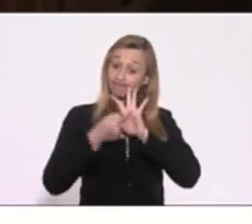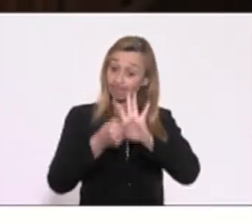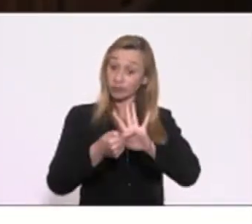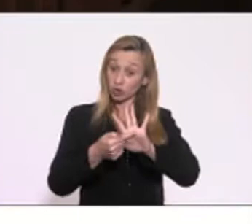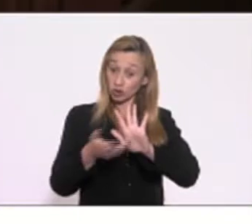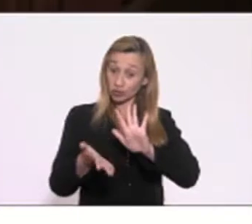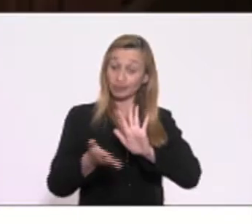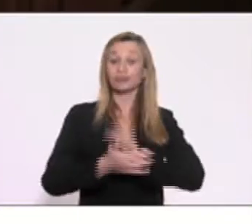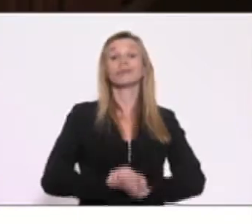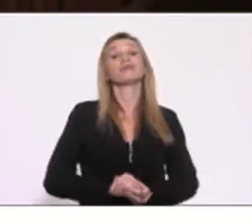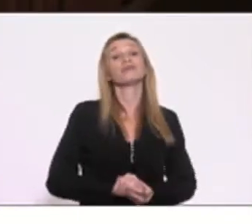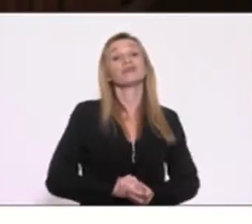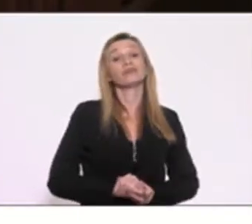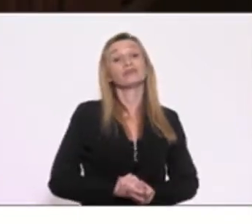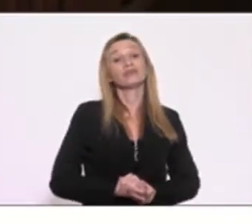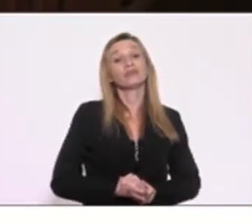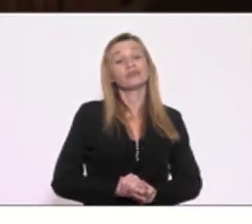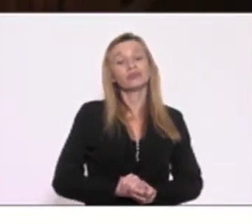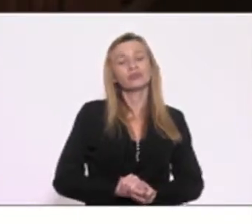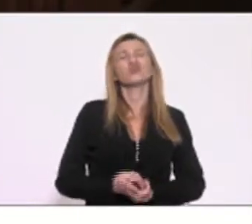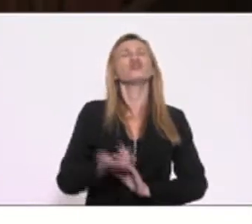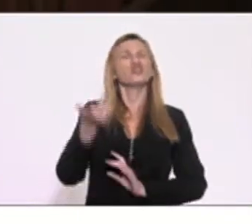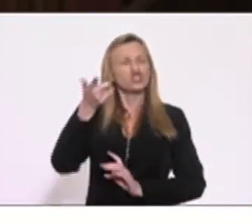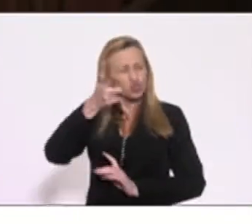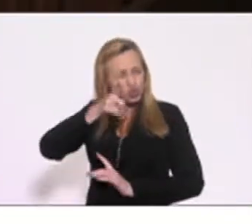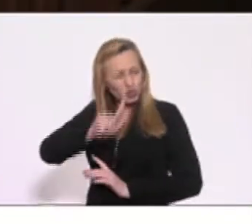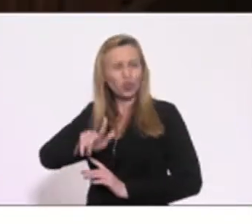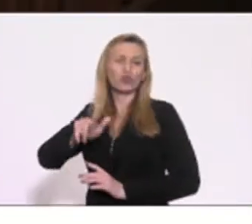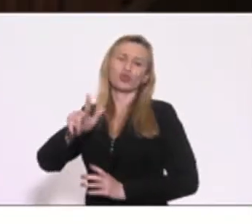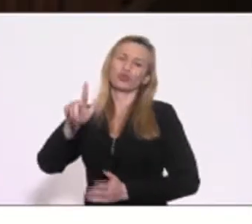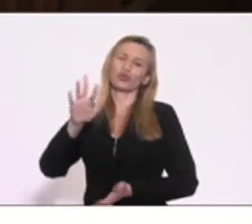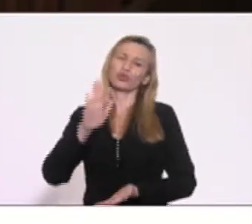demonstram. Vou novamente